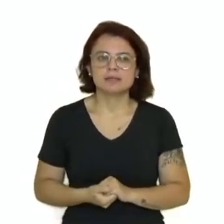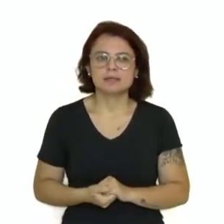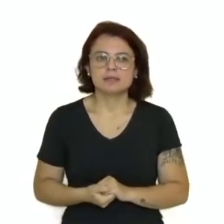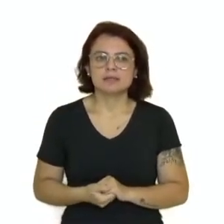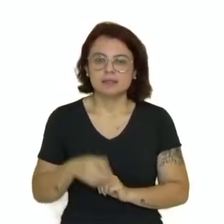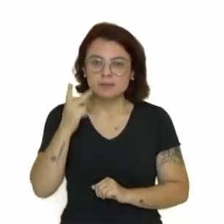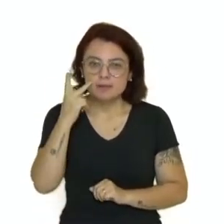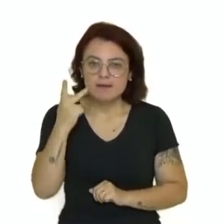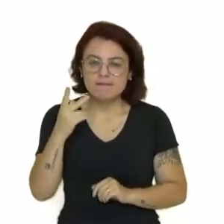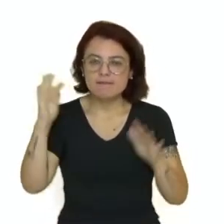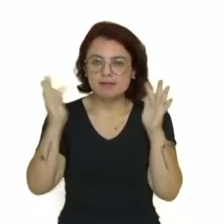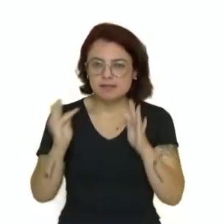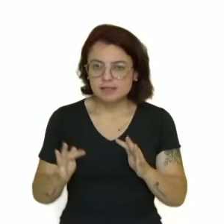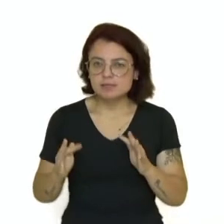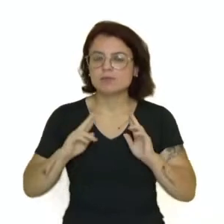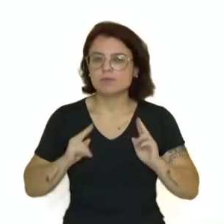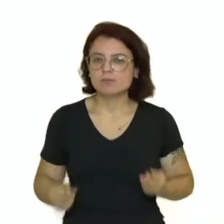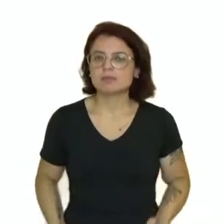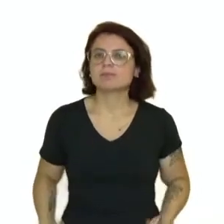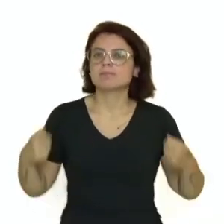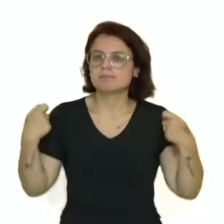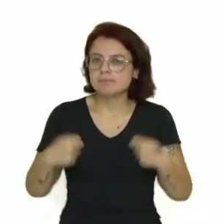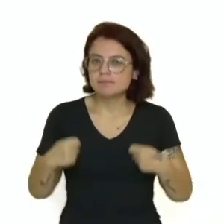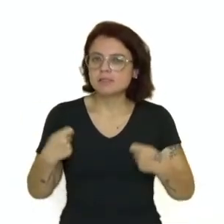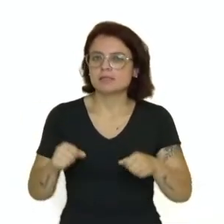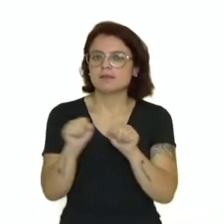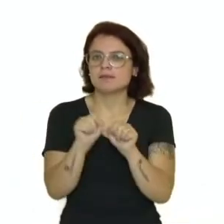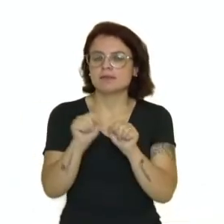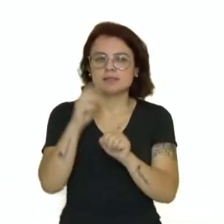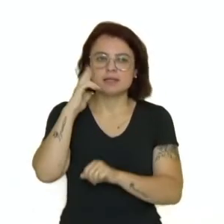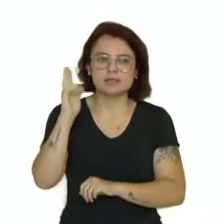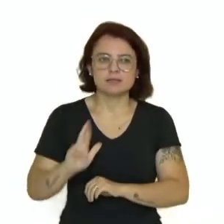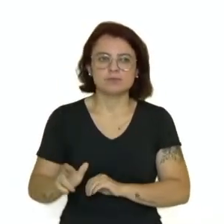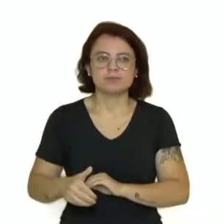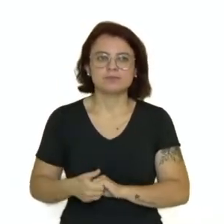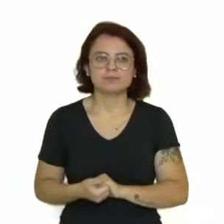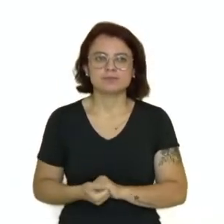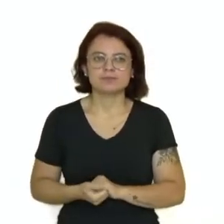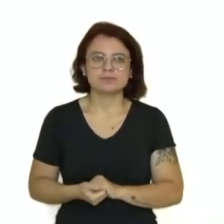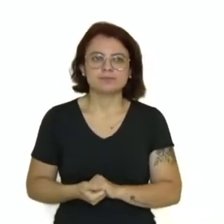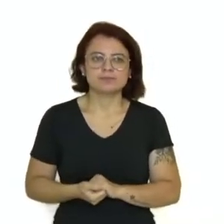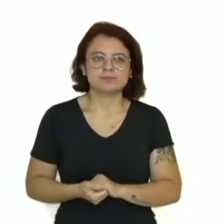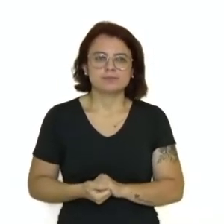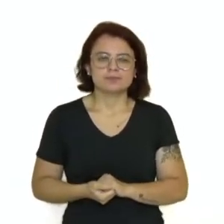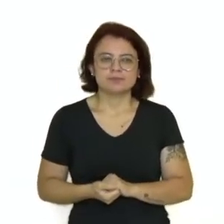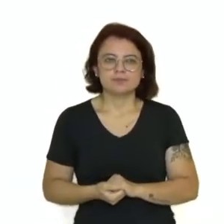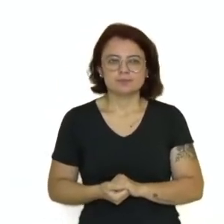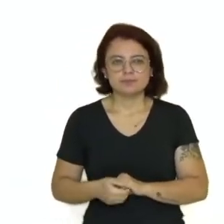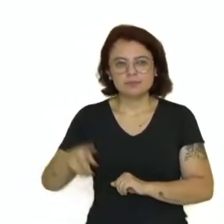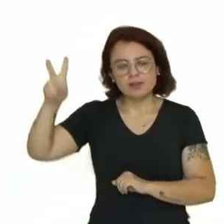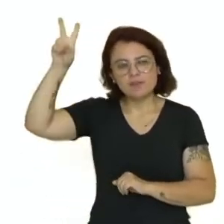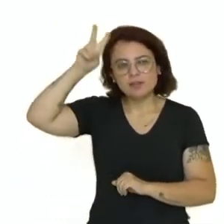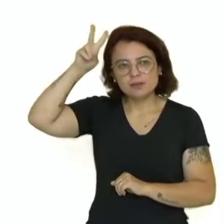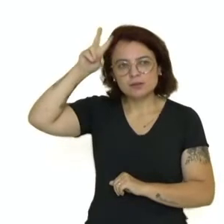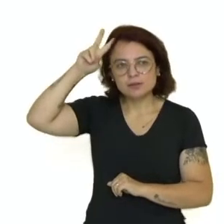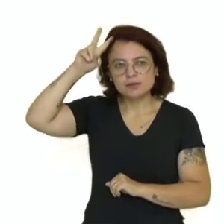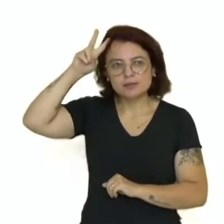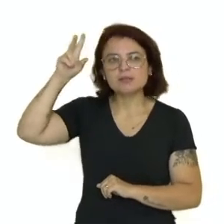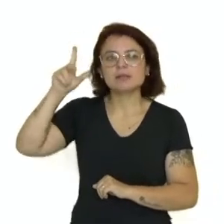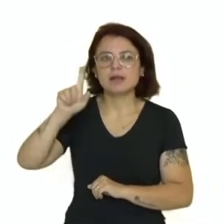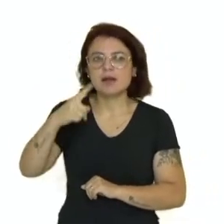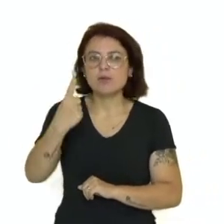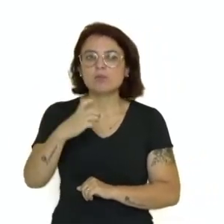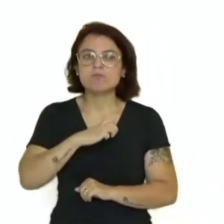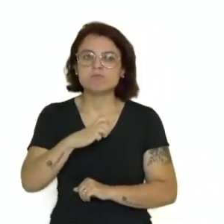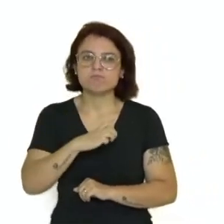ser feliz, o ser humano deve agir com racionalidade. A virtude é, pois, uma disposição